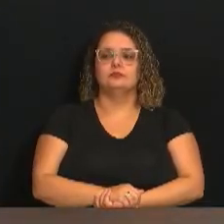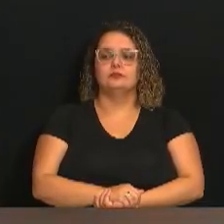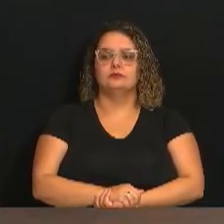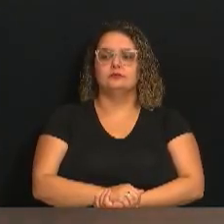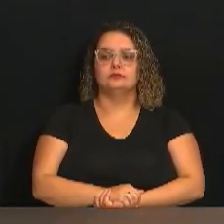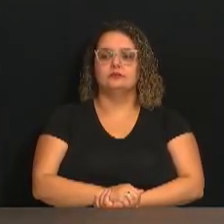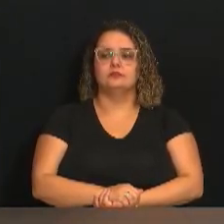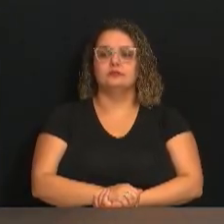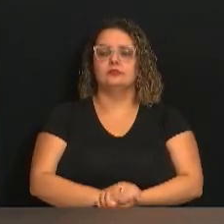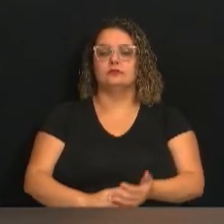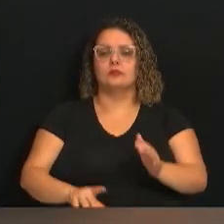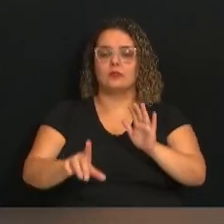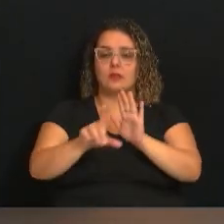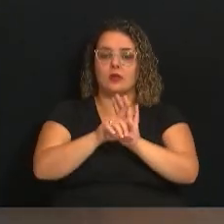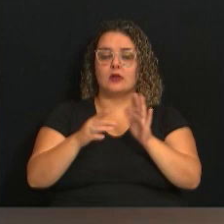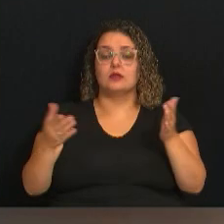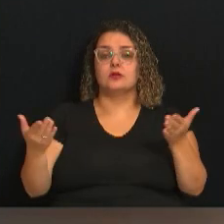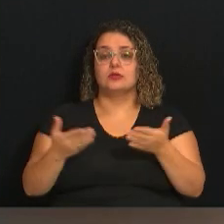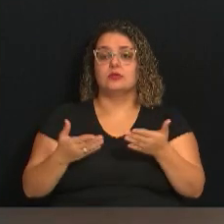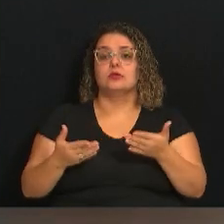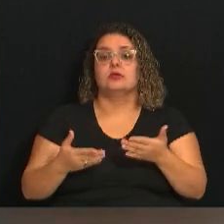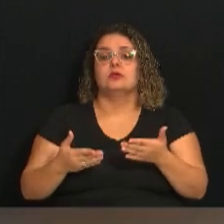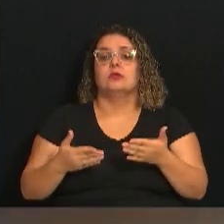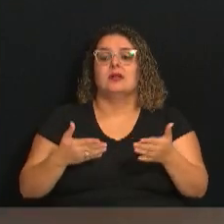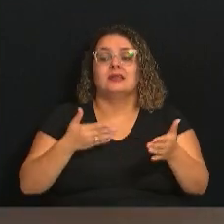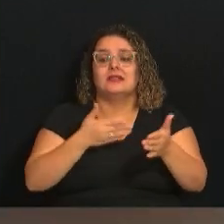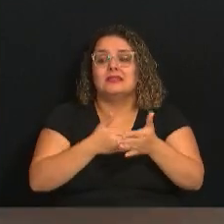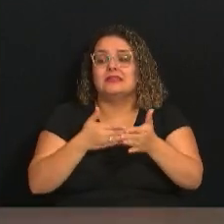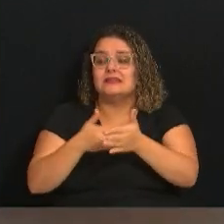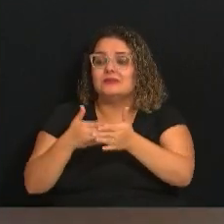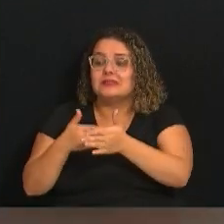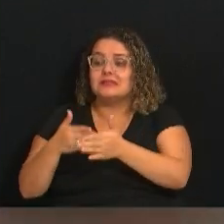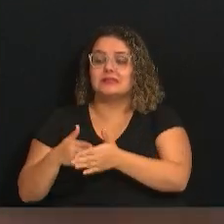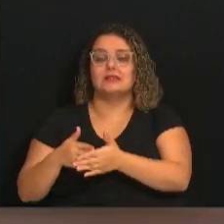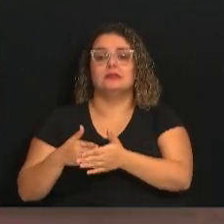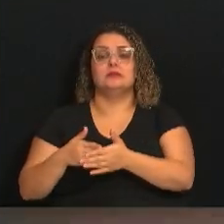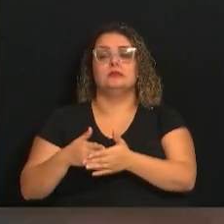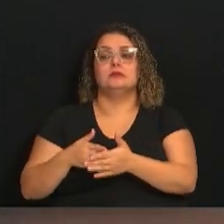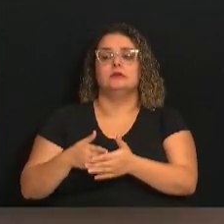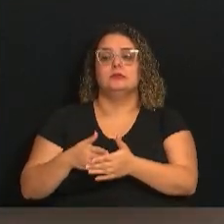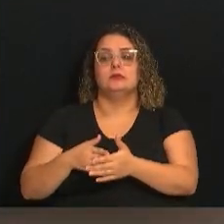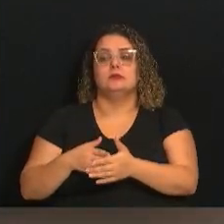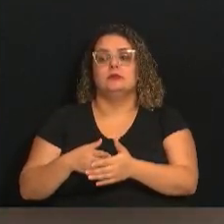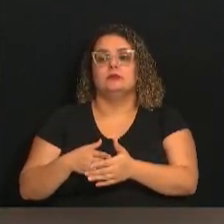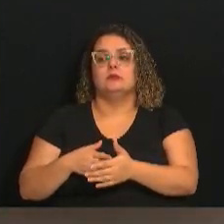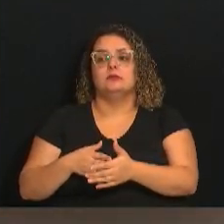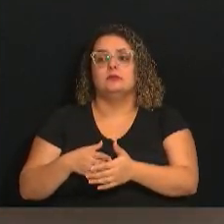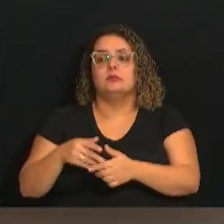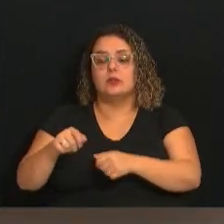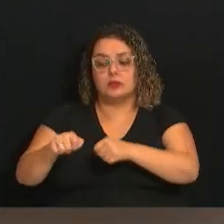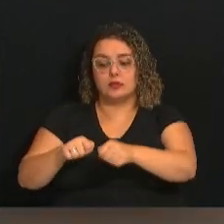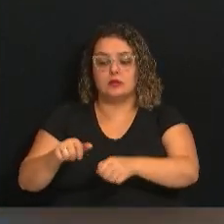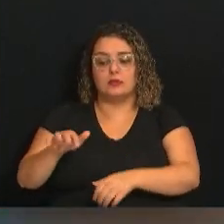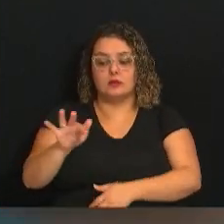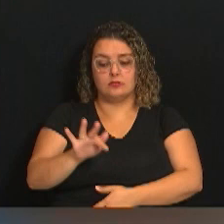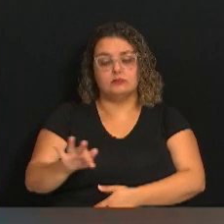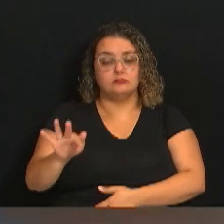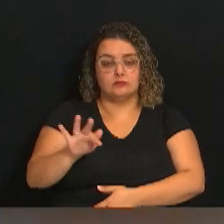A lei atual é bastante restritiva, o que pela formação exigida, que dificulta